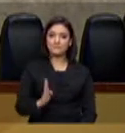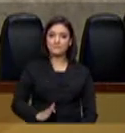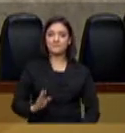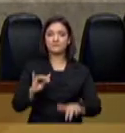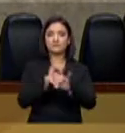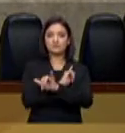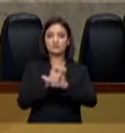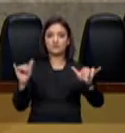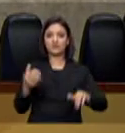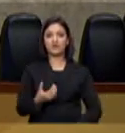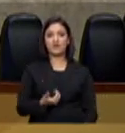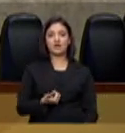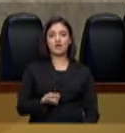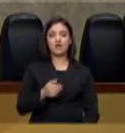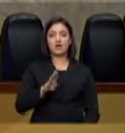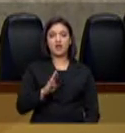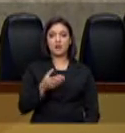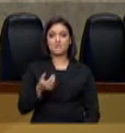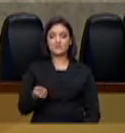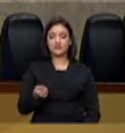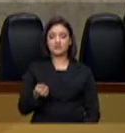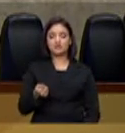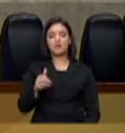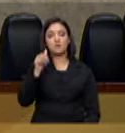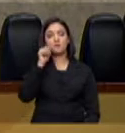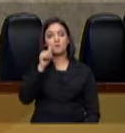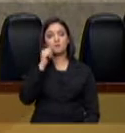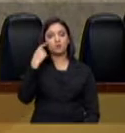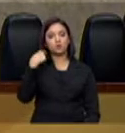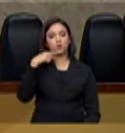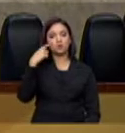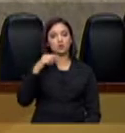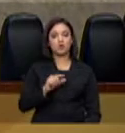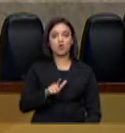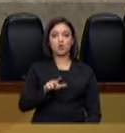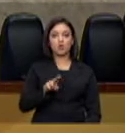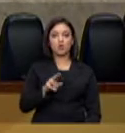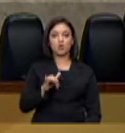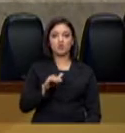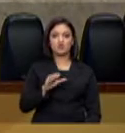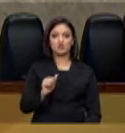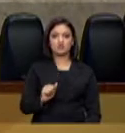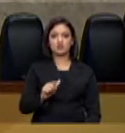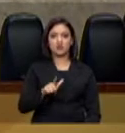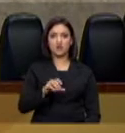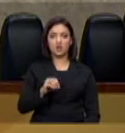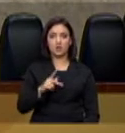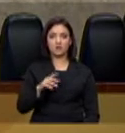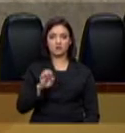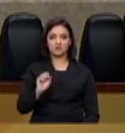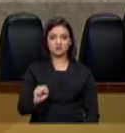Anunciantes, ABA, a doutora Lúcia Ancona Lopes de Magalhães Dias.